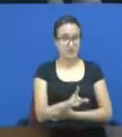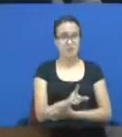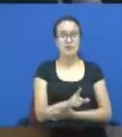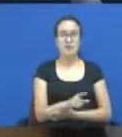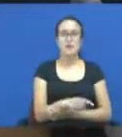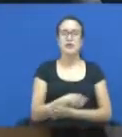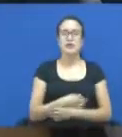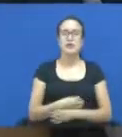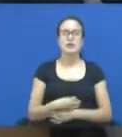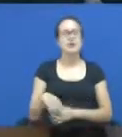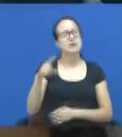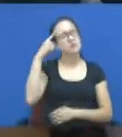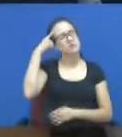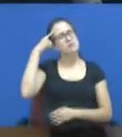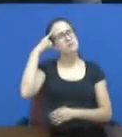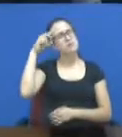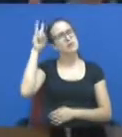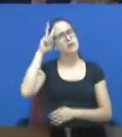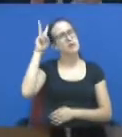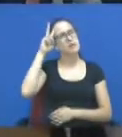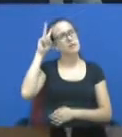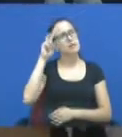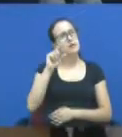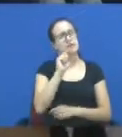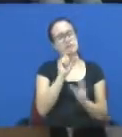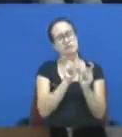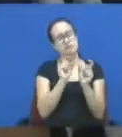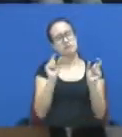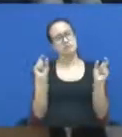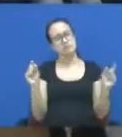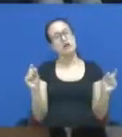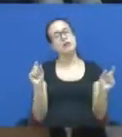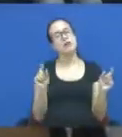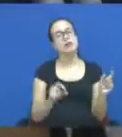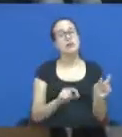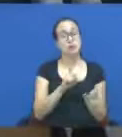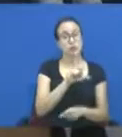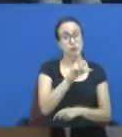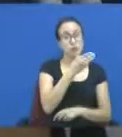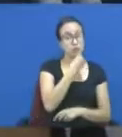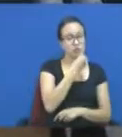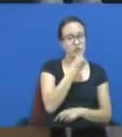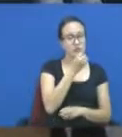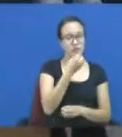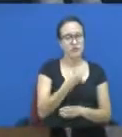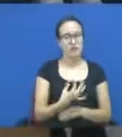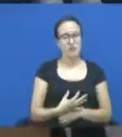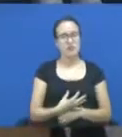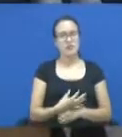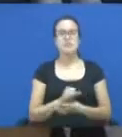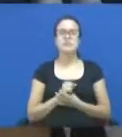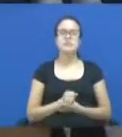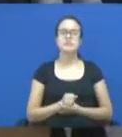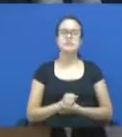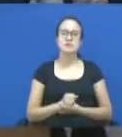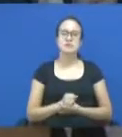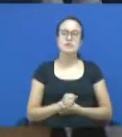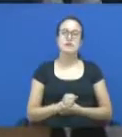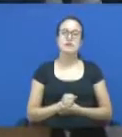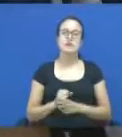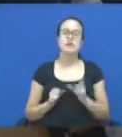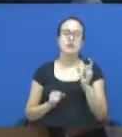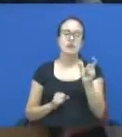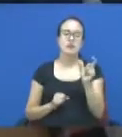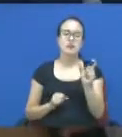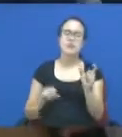vem à mente uma palavra de Lutero a respeito da importância das instituições. Lutero usava o termo máscaras